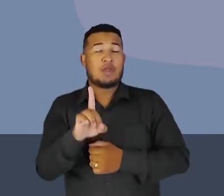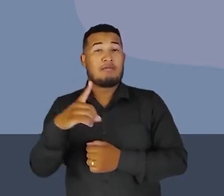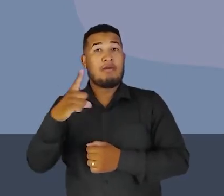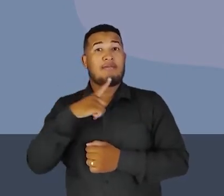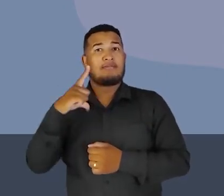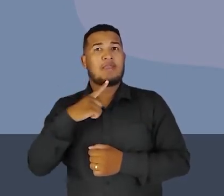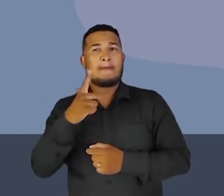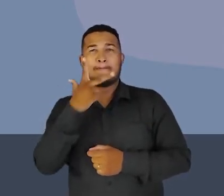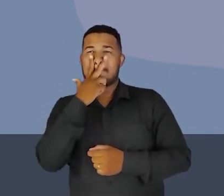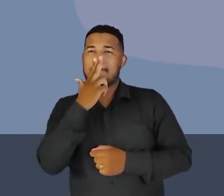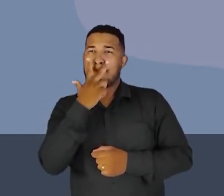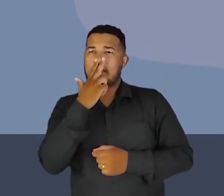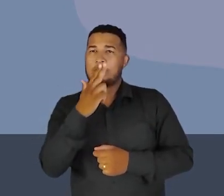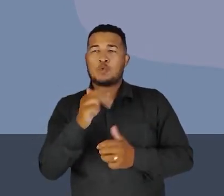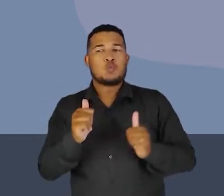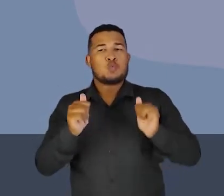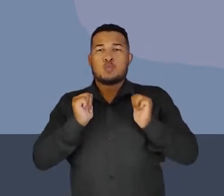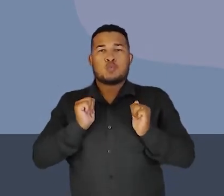estão sendo